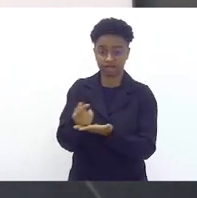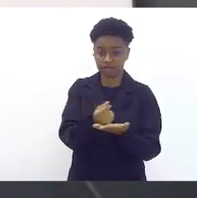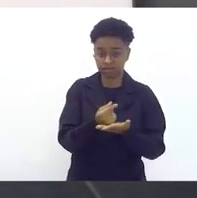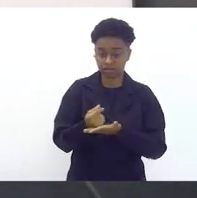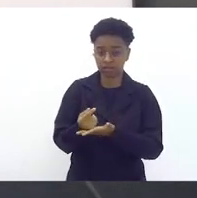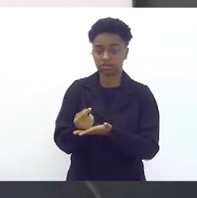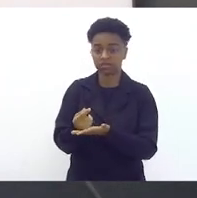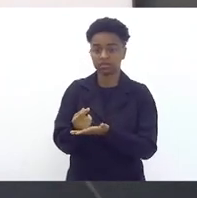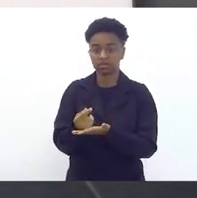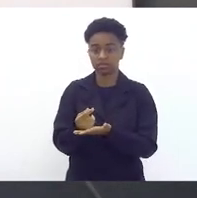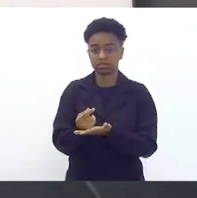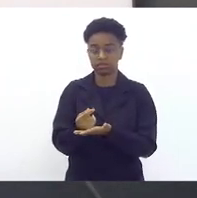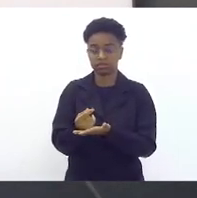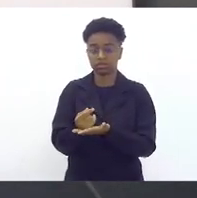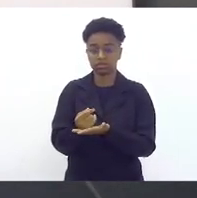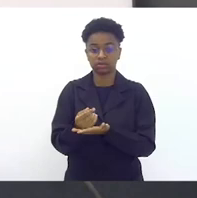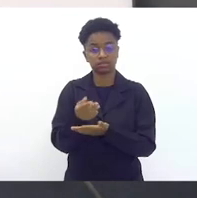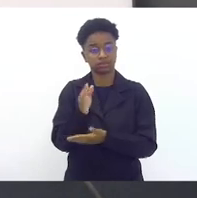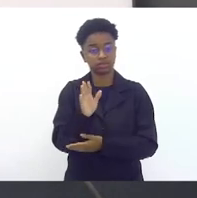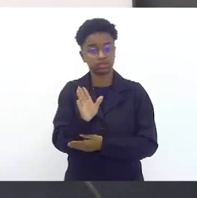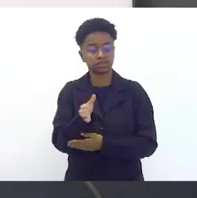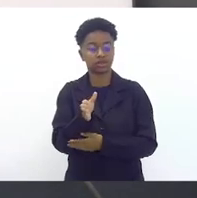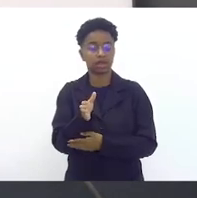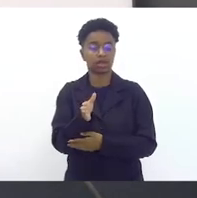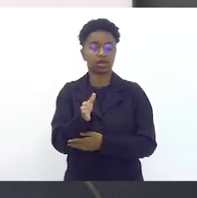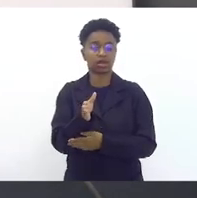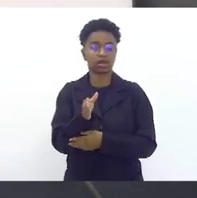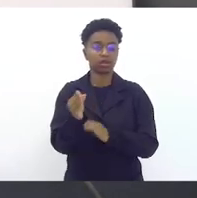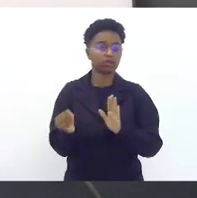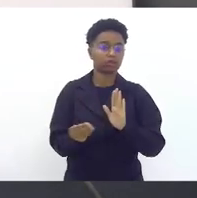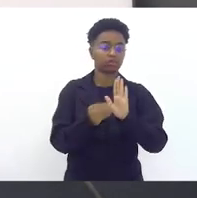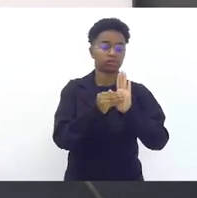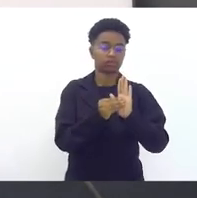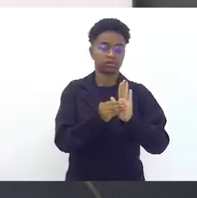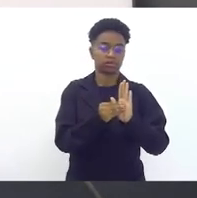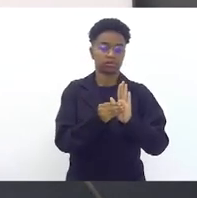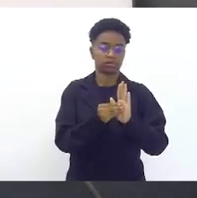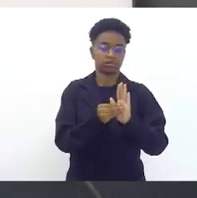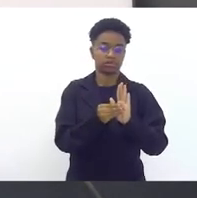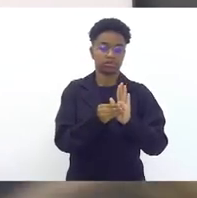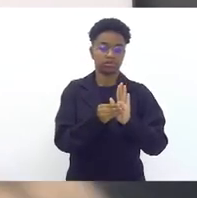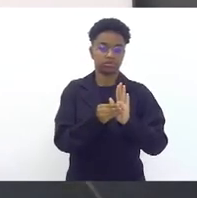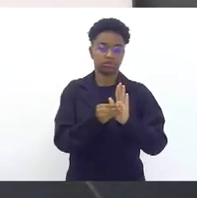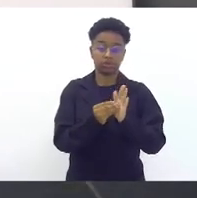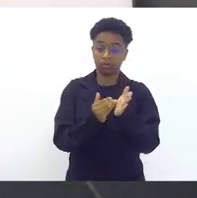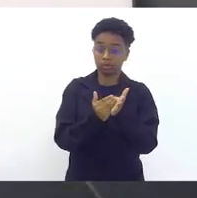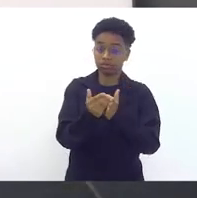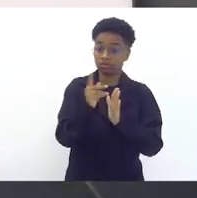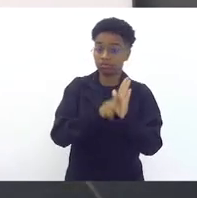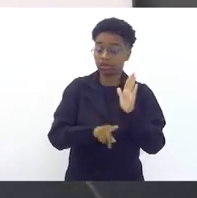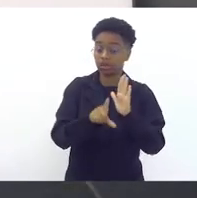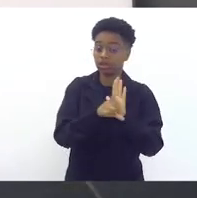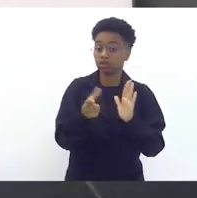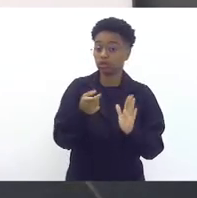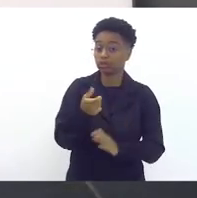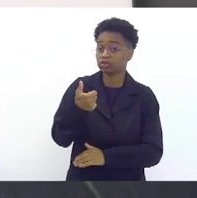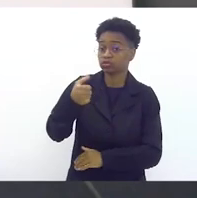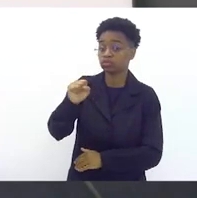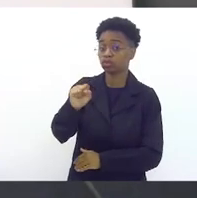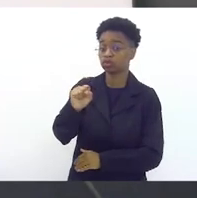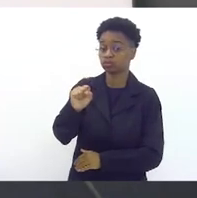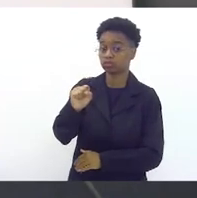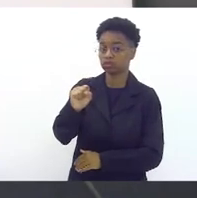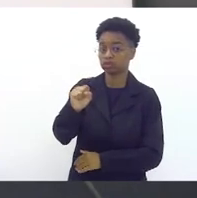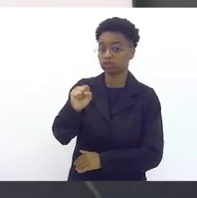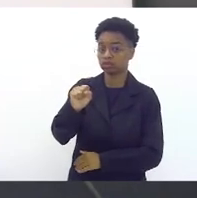estavam plotados, estavam colocados desde o projeto de lei de 2018. Eles só